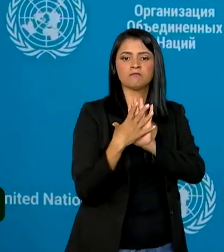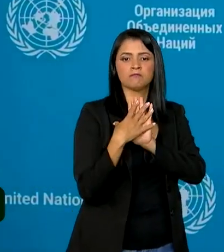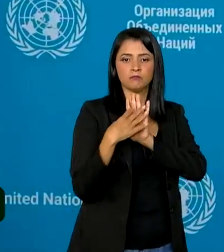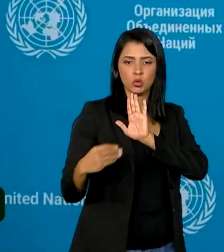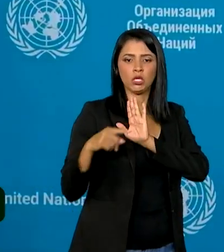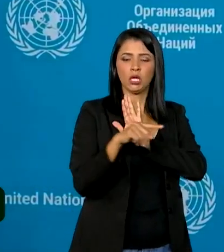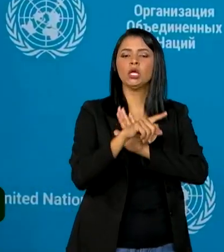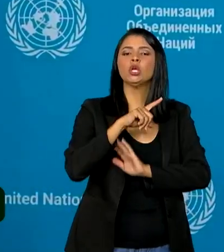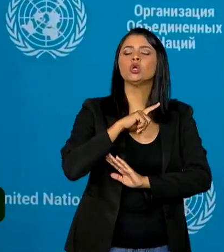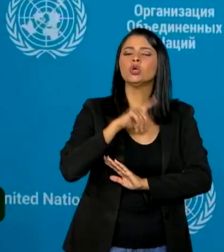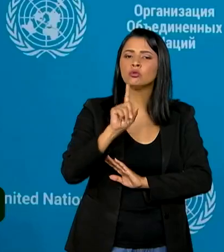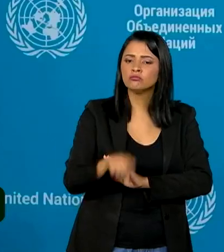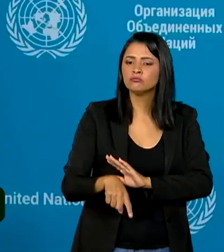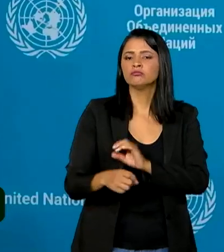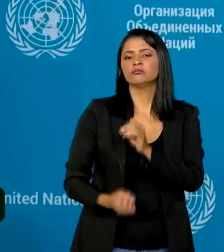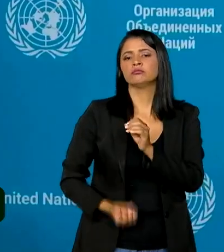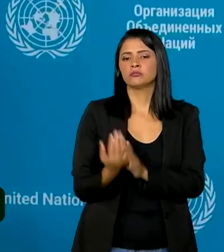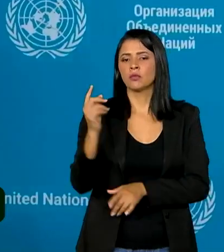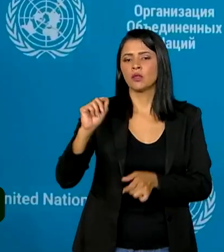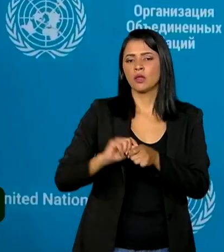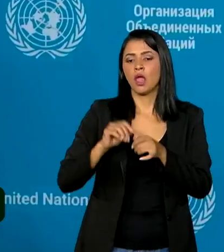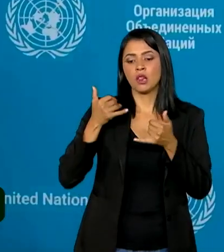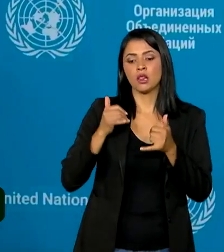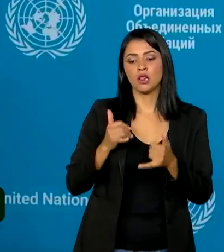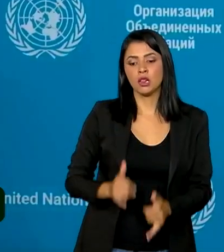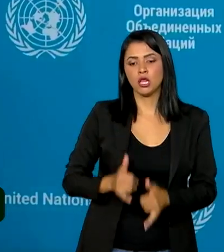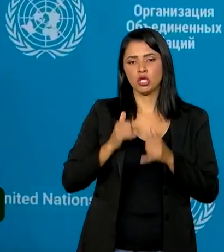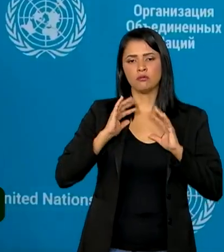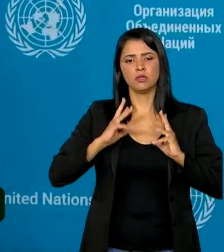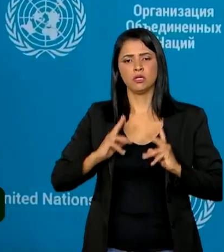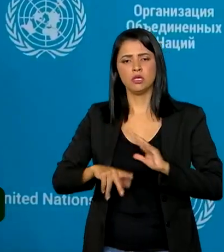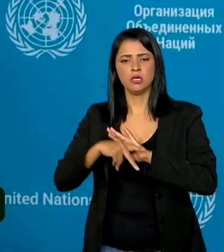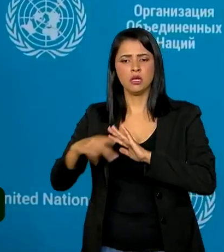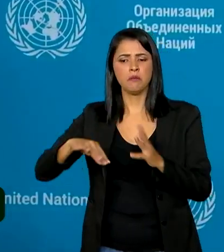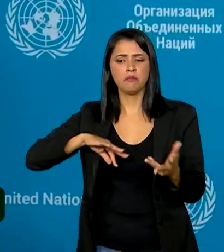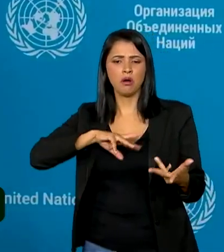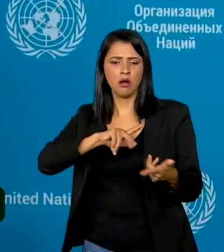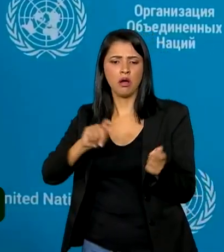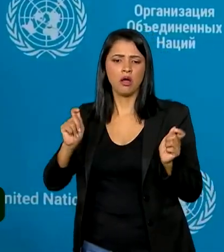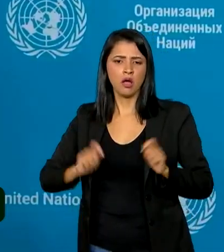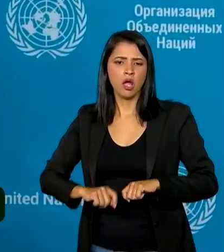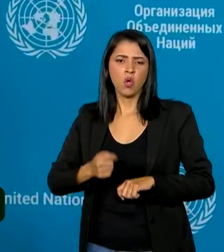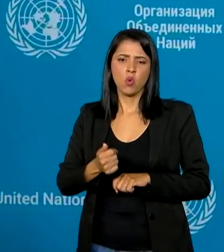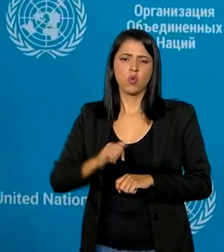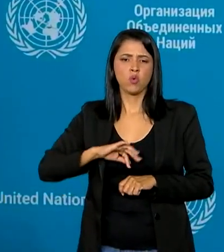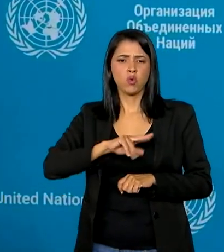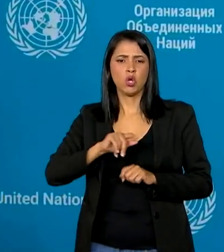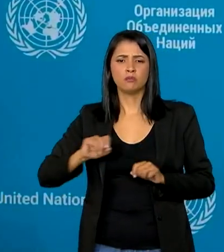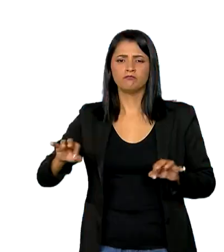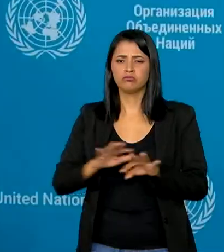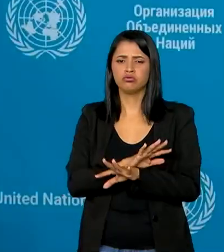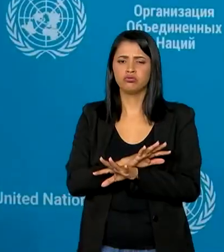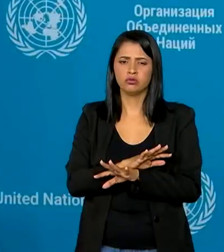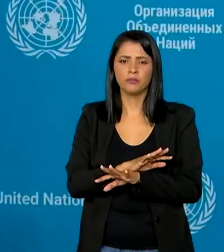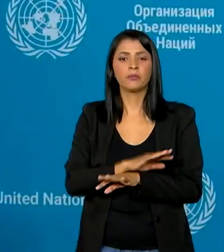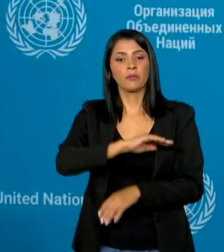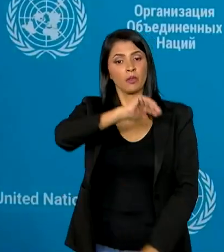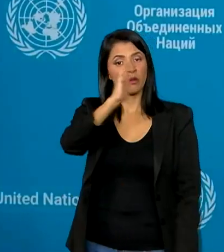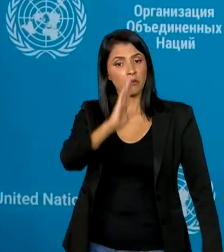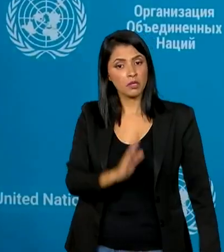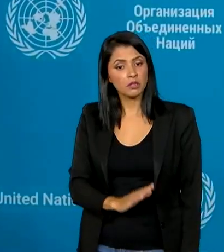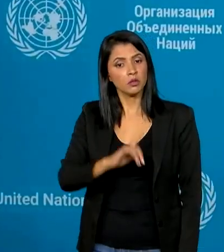continuar a levar o Brasil para viver um padrão de vida que seja respeitável. Ou seja, quando as